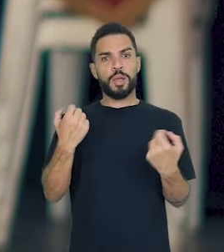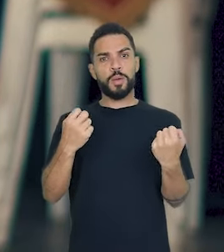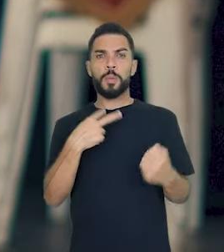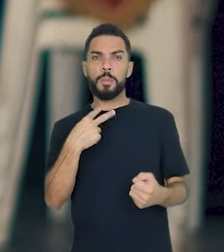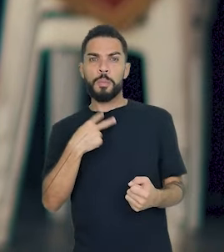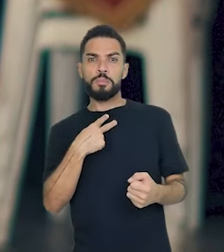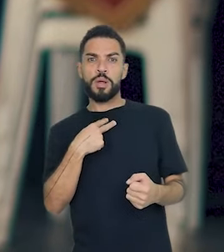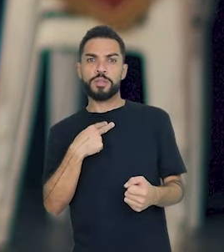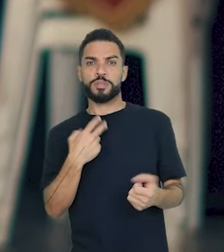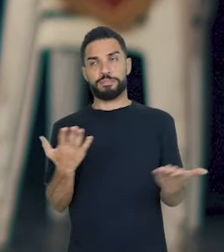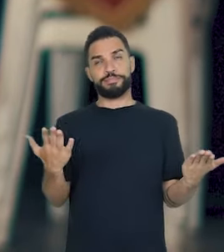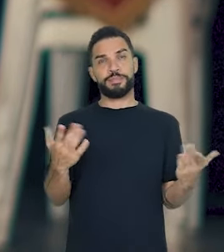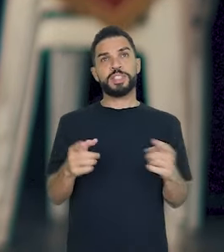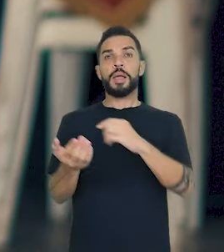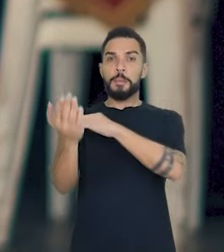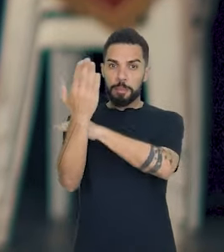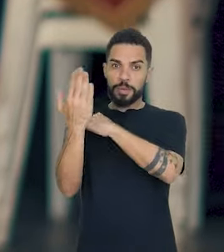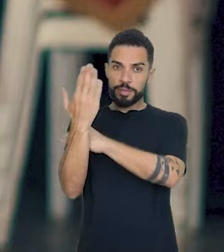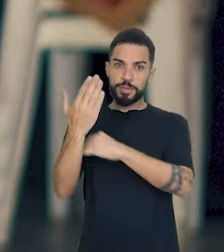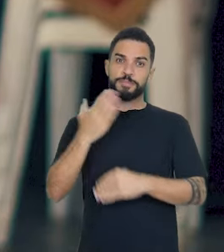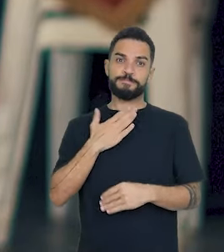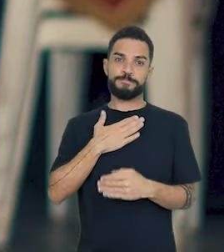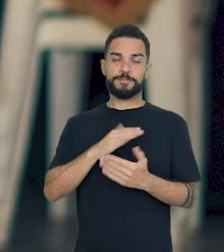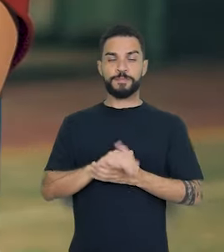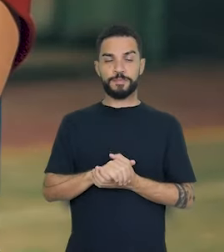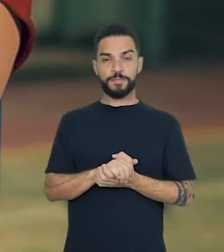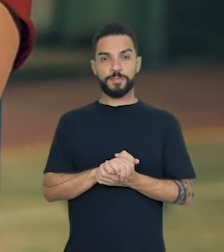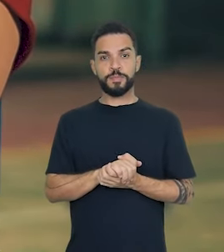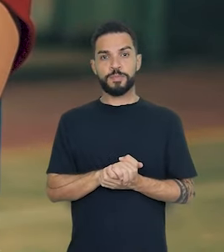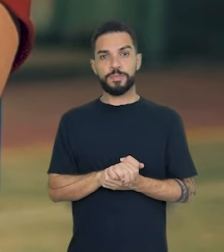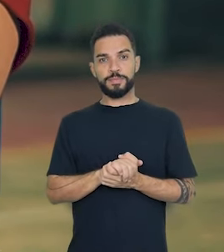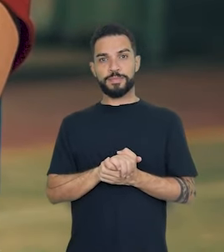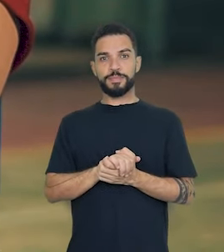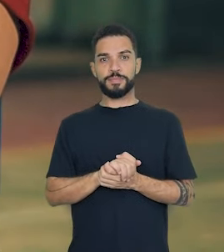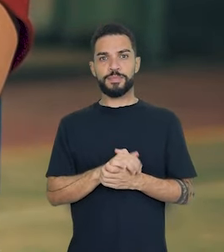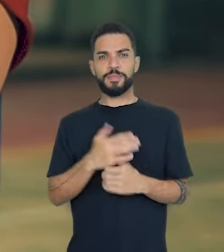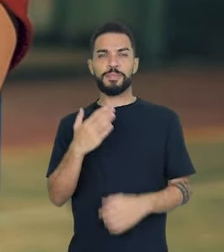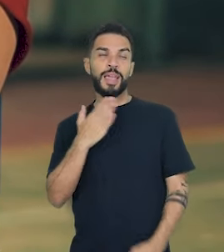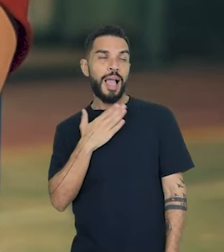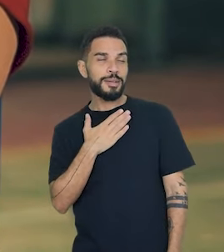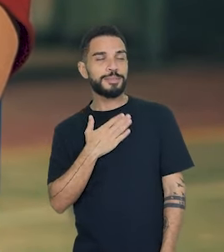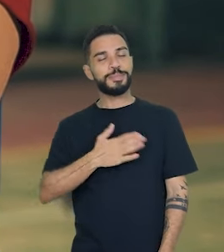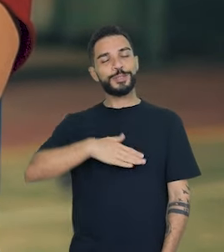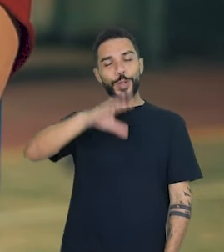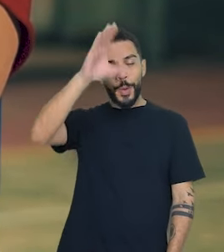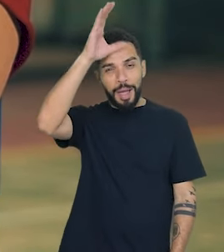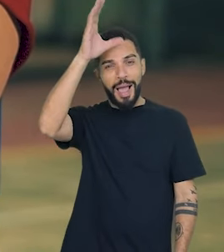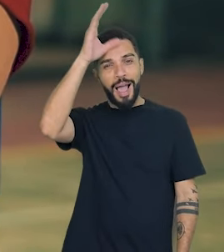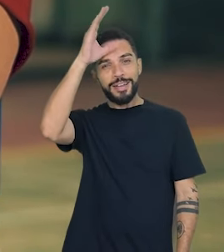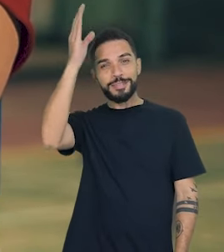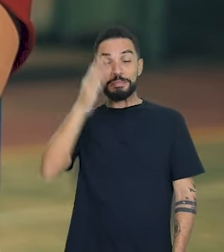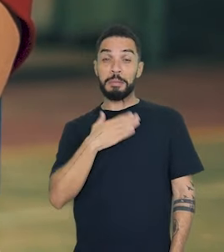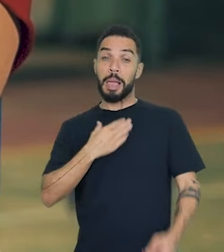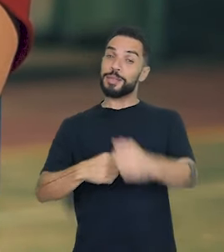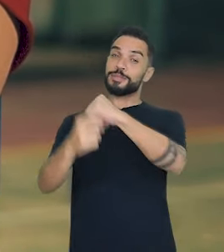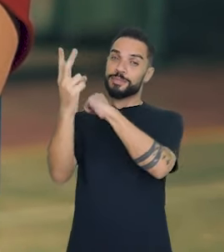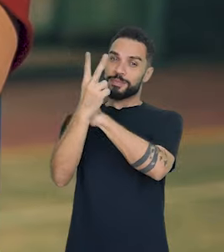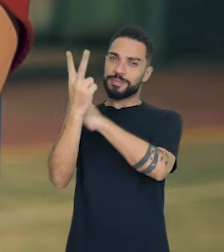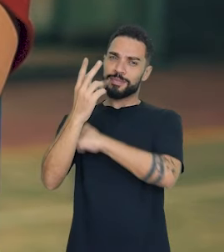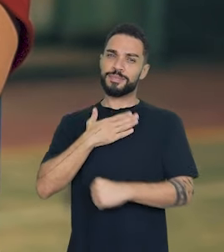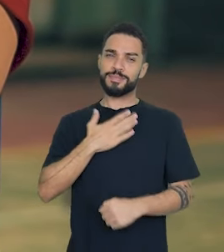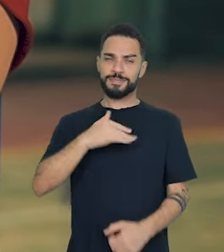mexer, aí eu preciso de alguém que me acompanhe. Falei, eu vou. Não, para mim não é só Valdemar, né? É meu tio, é meu padrinho, então